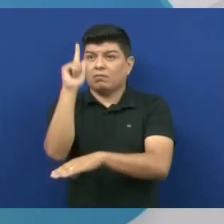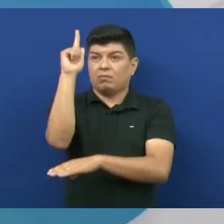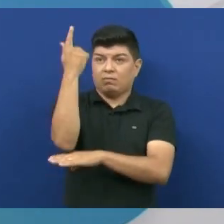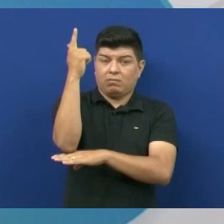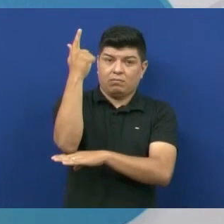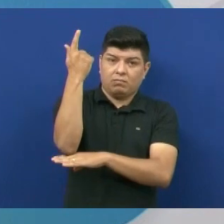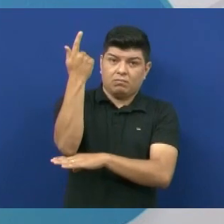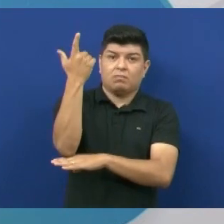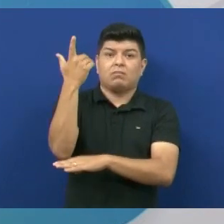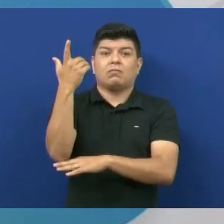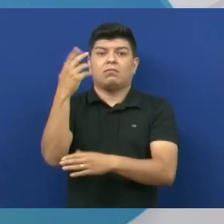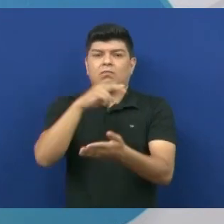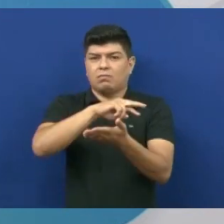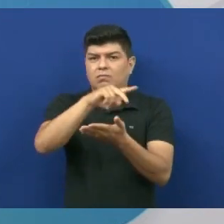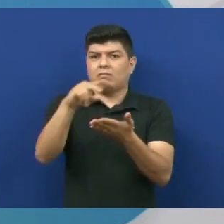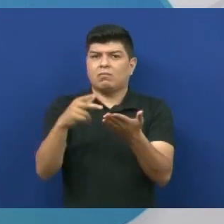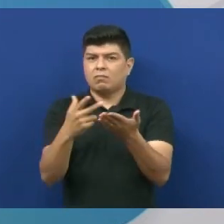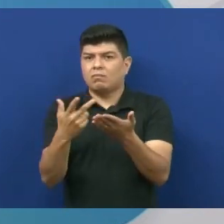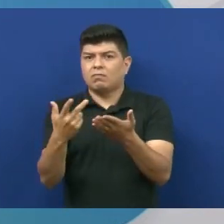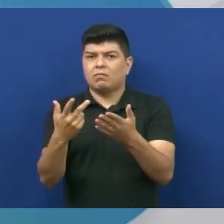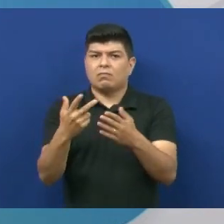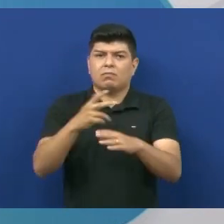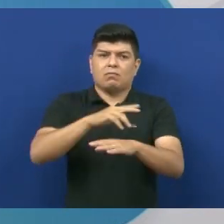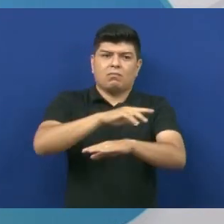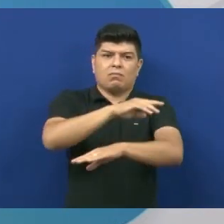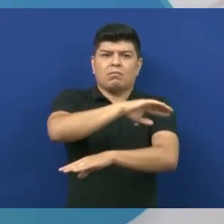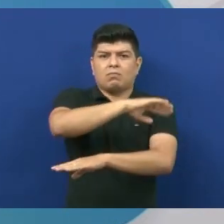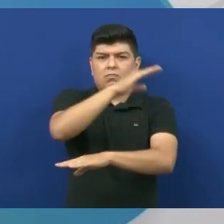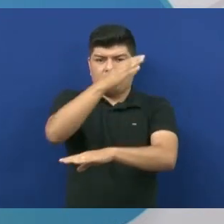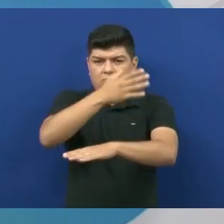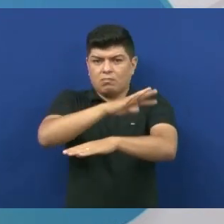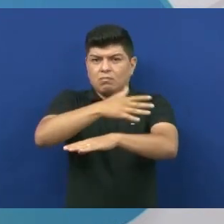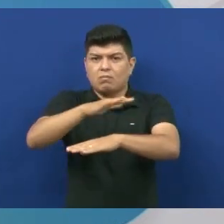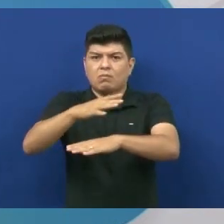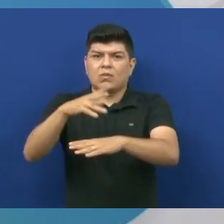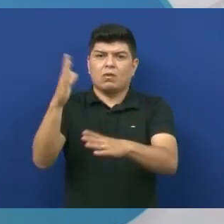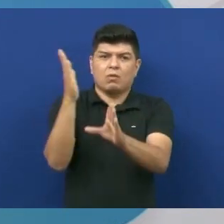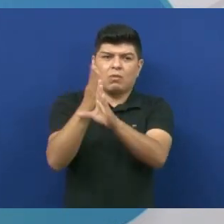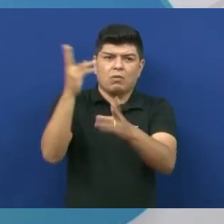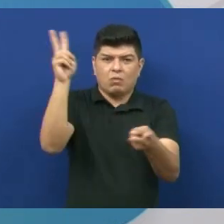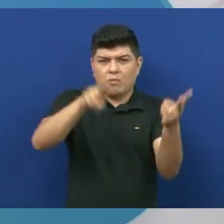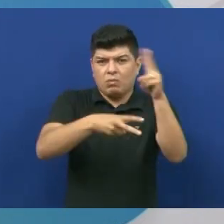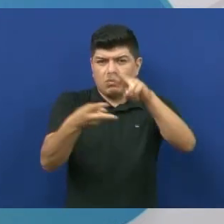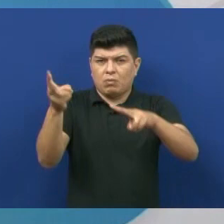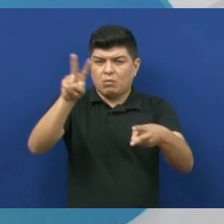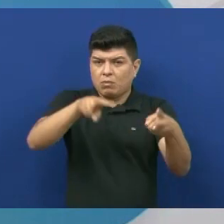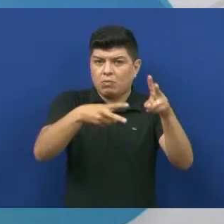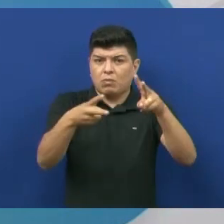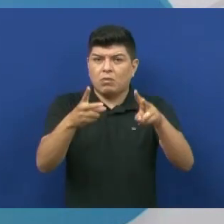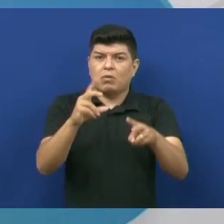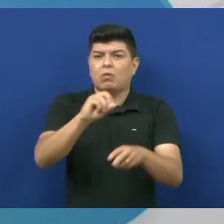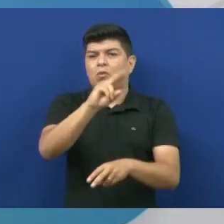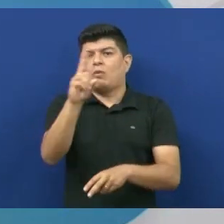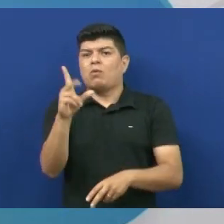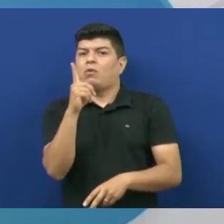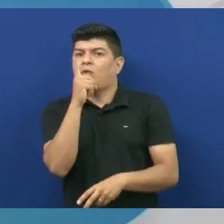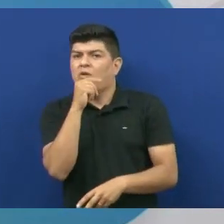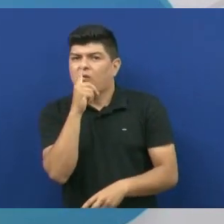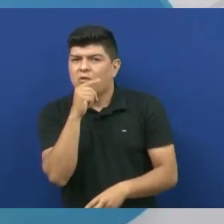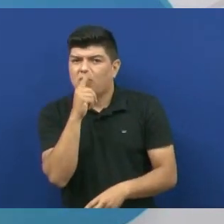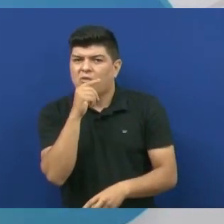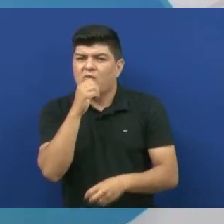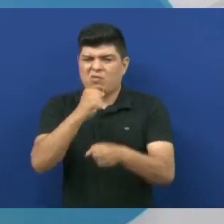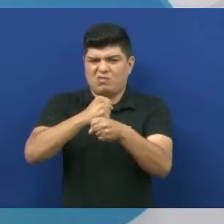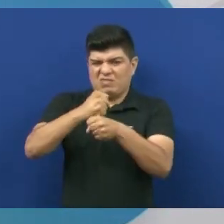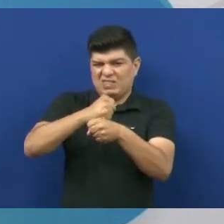na geomorfologia, na erosão, né, causada pelo vento ou pela água ao longo de milhares de anos